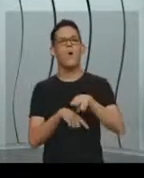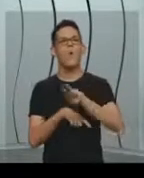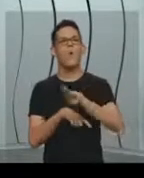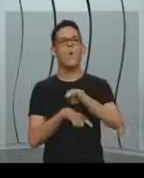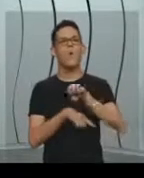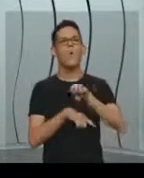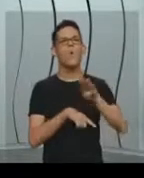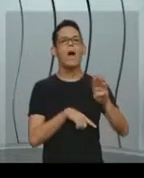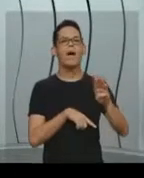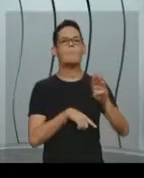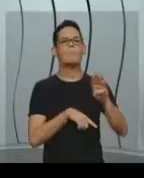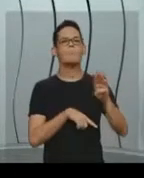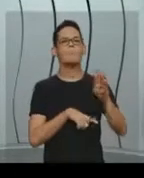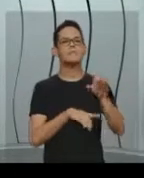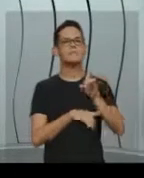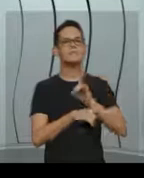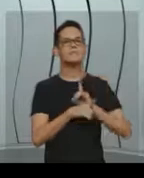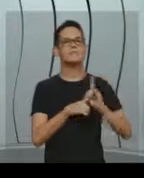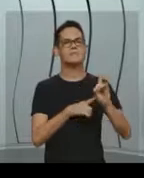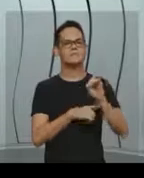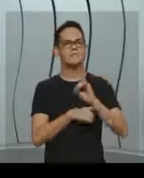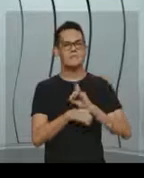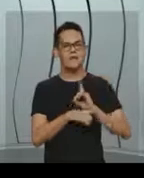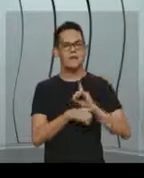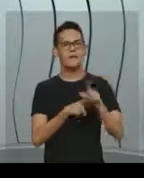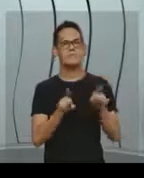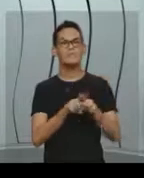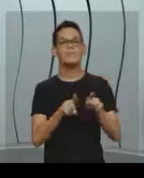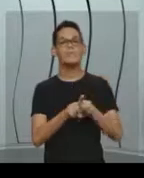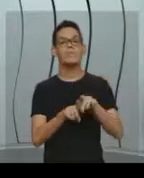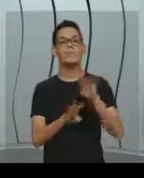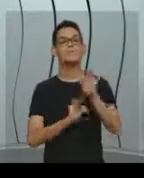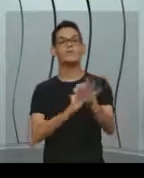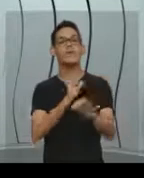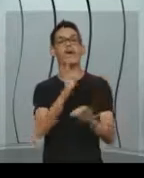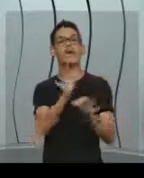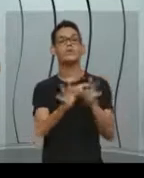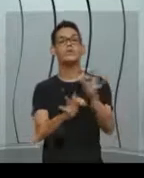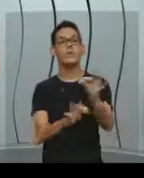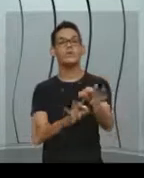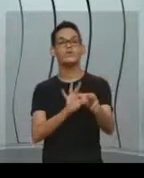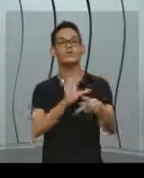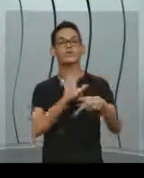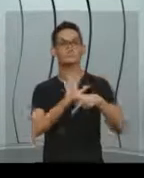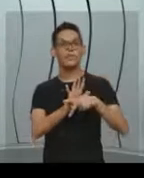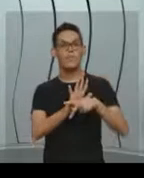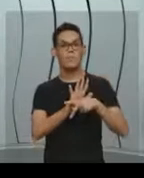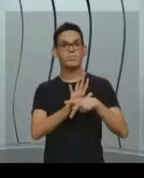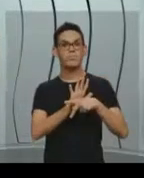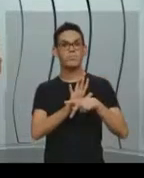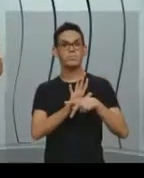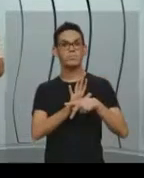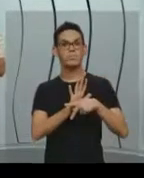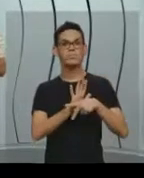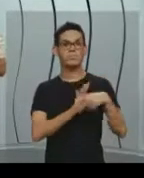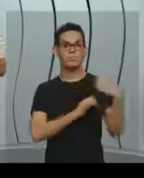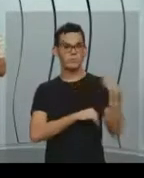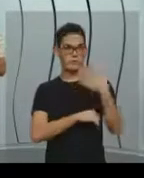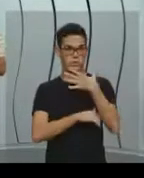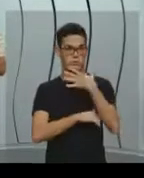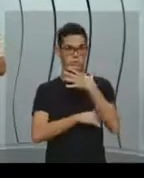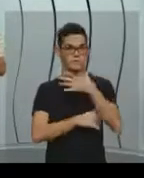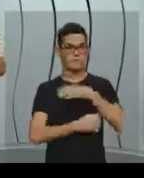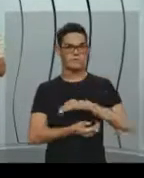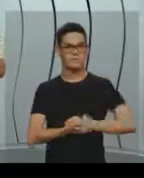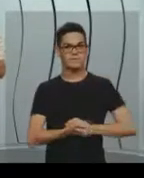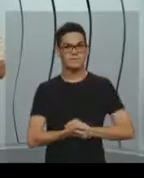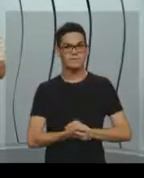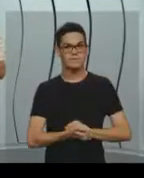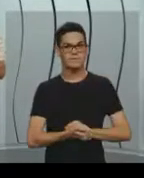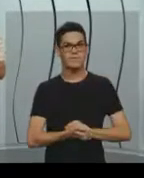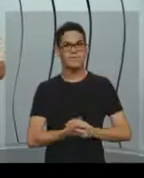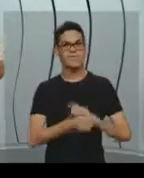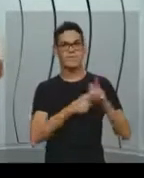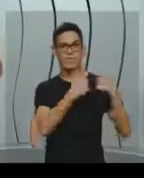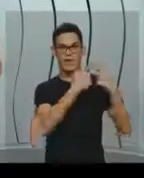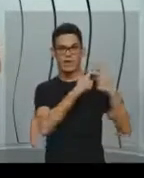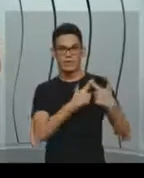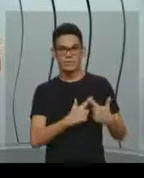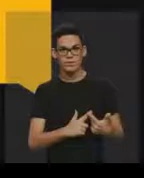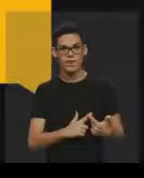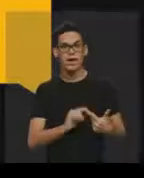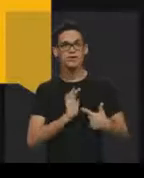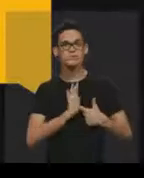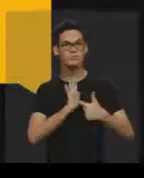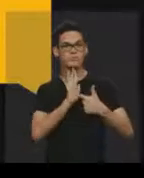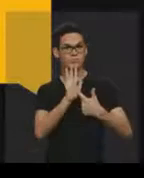de se expressar através de tecnologia na nossa atualidade. A linguagem audiovisual,